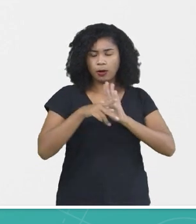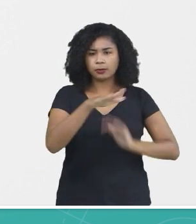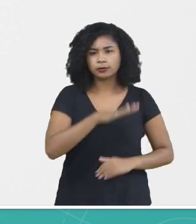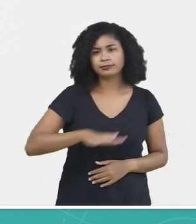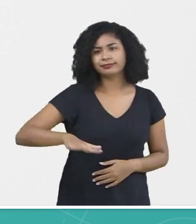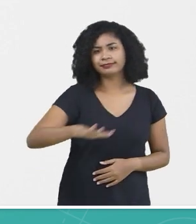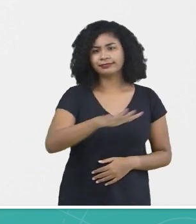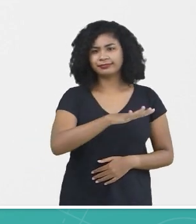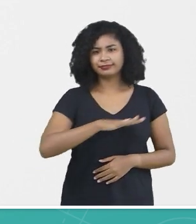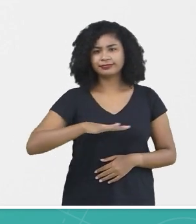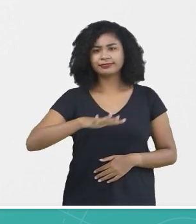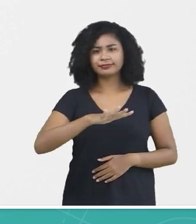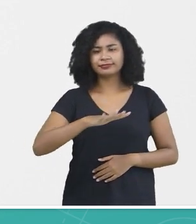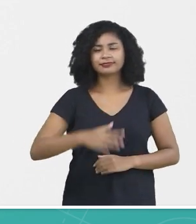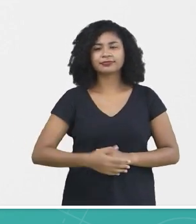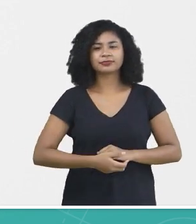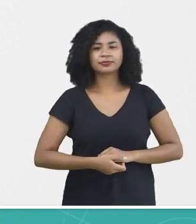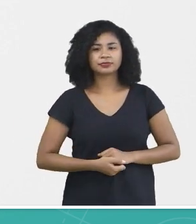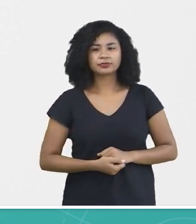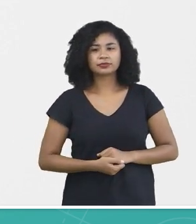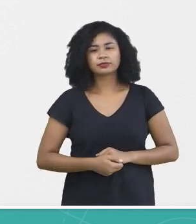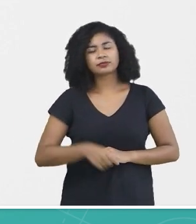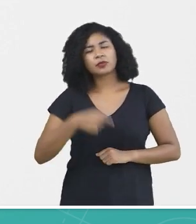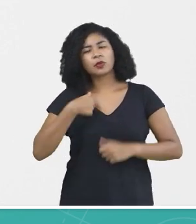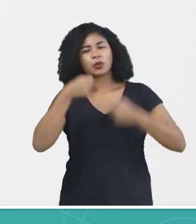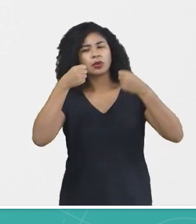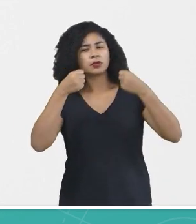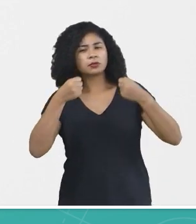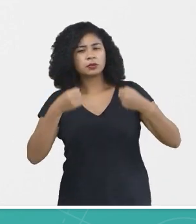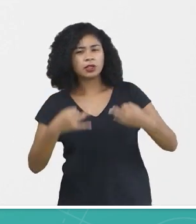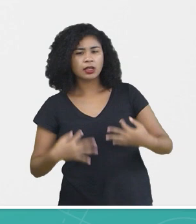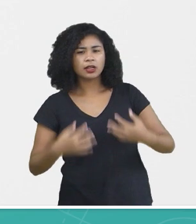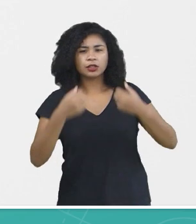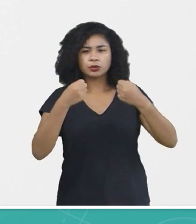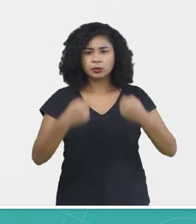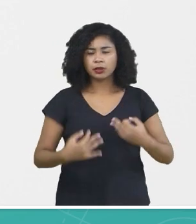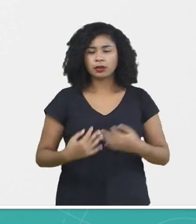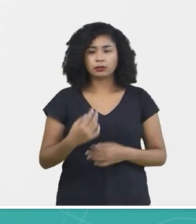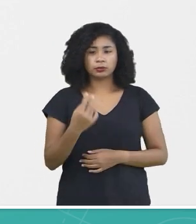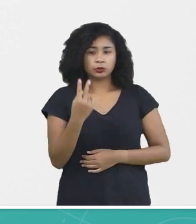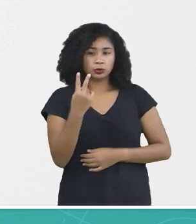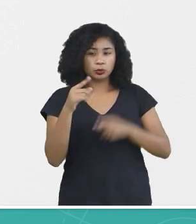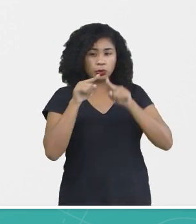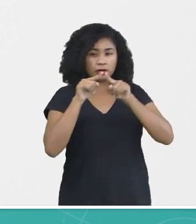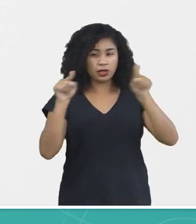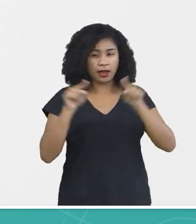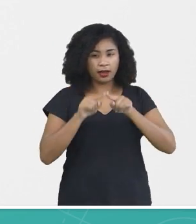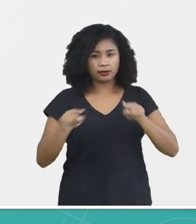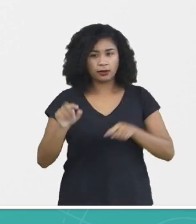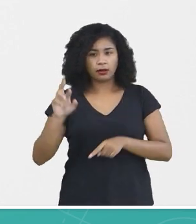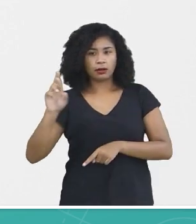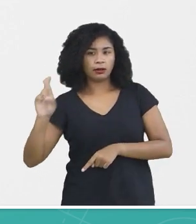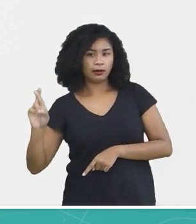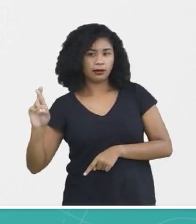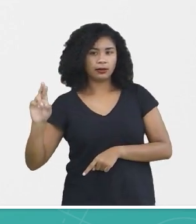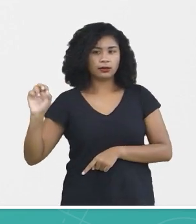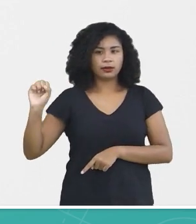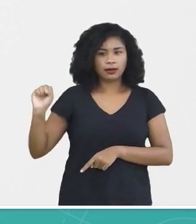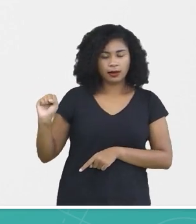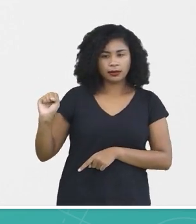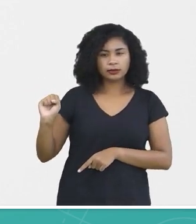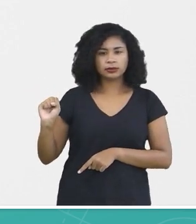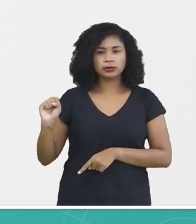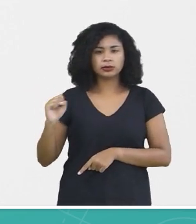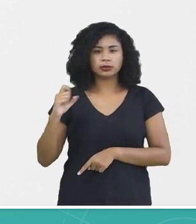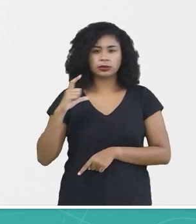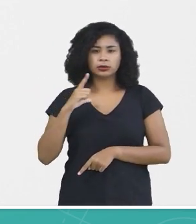tá? E aí o que ele fala mais um pouquinho? Para apresentarmos que duas retas RS são perpendiculares entre si, nós